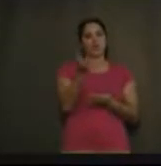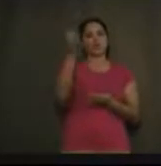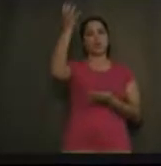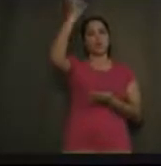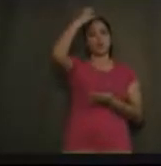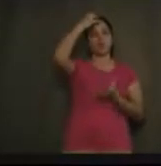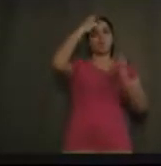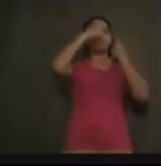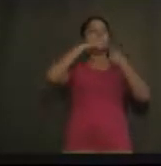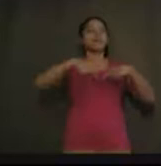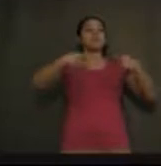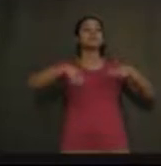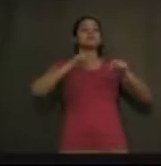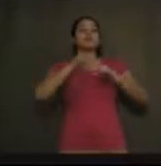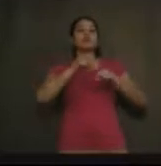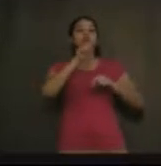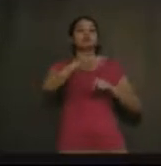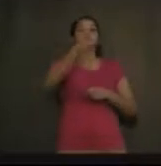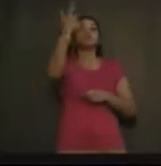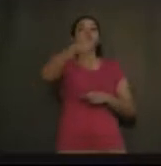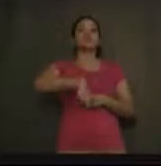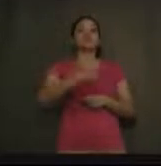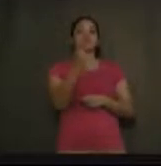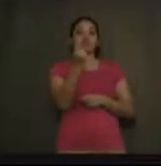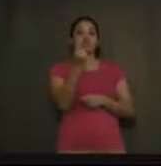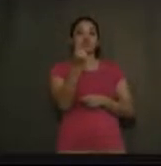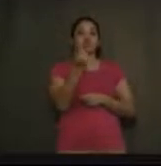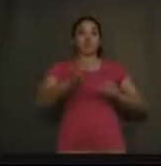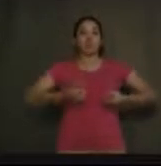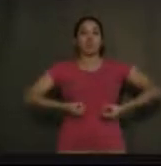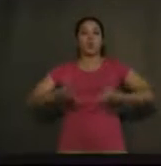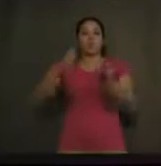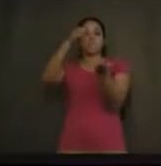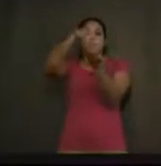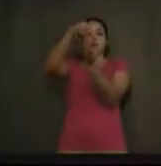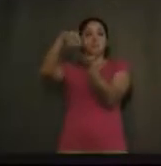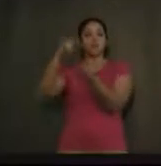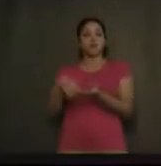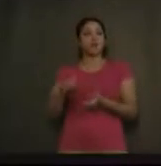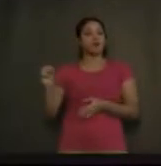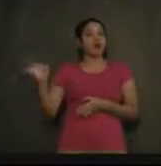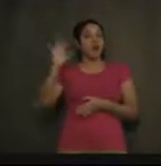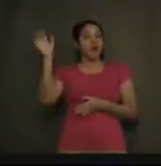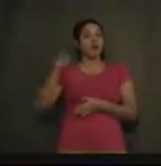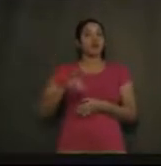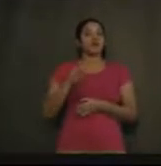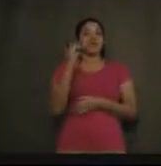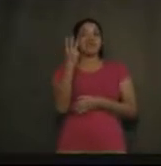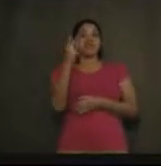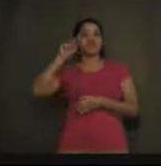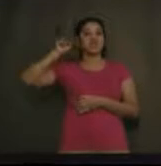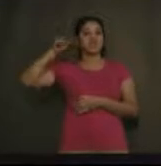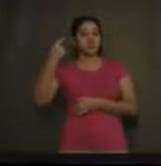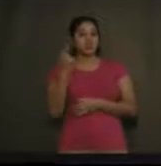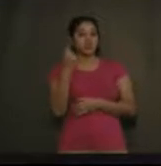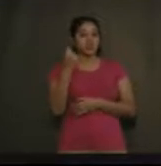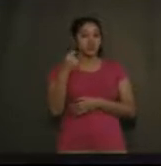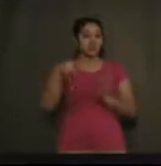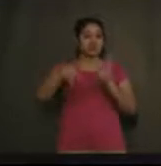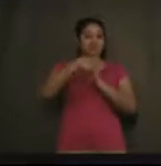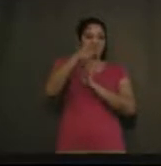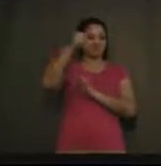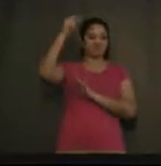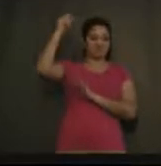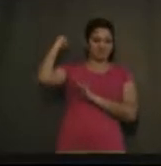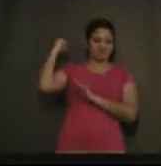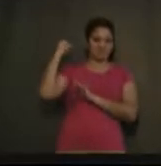reimpressão da acta matemática, a qual custou 3.585 coroas. O prêmio, lembrando para